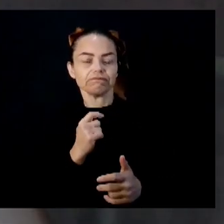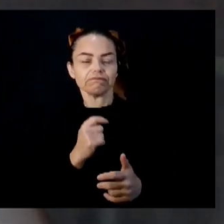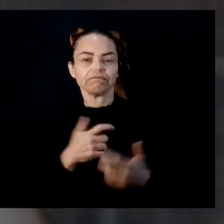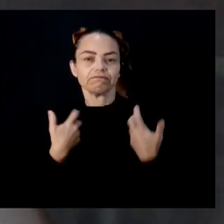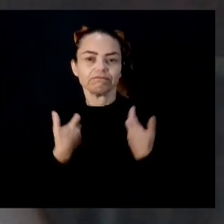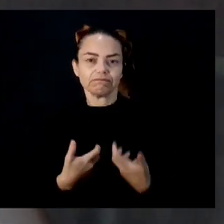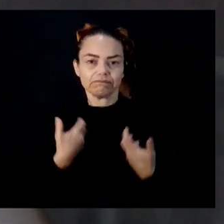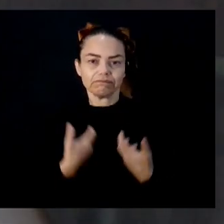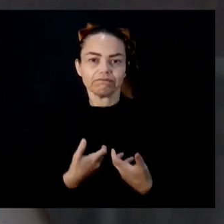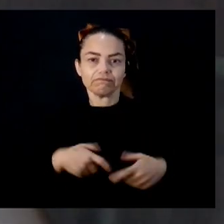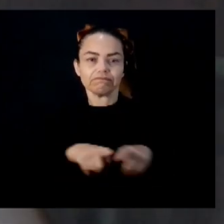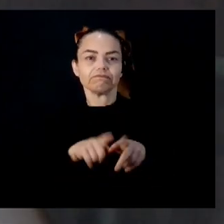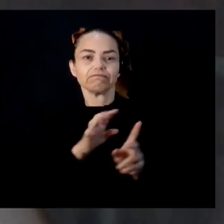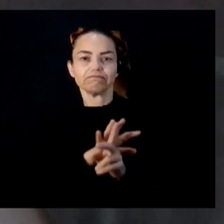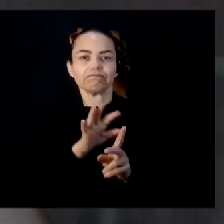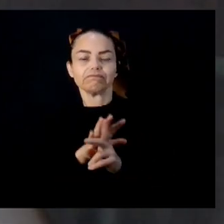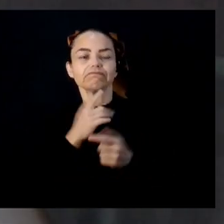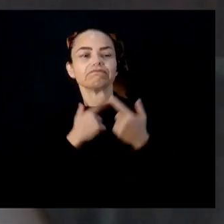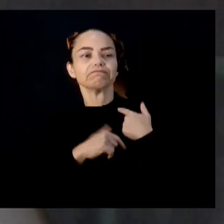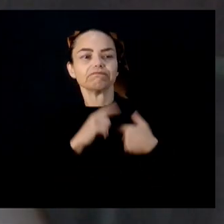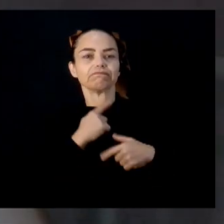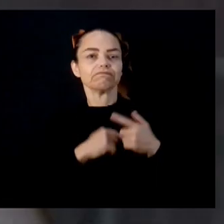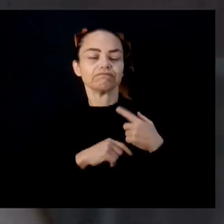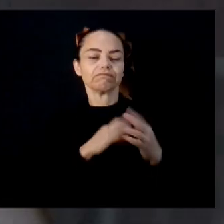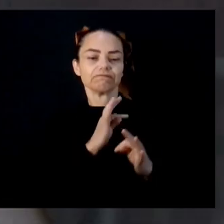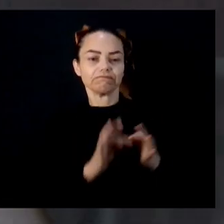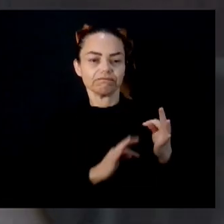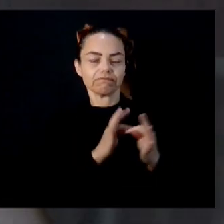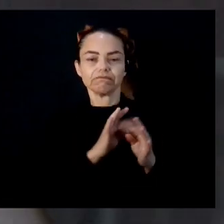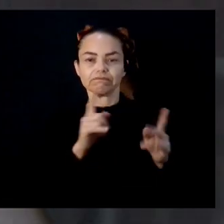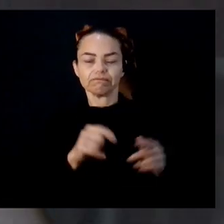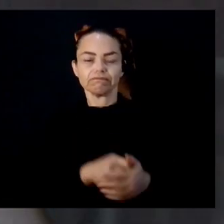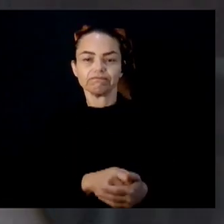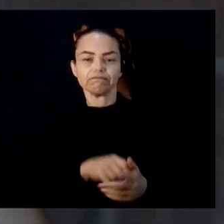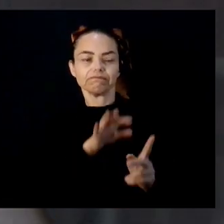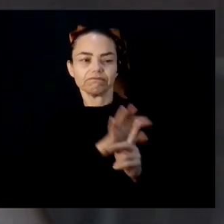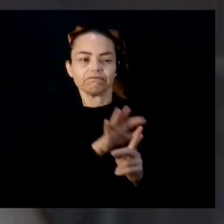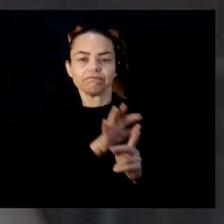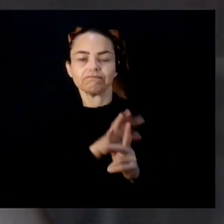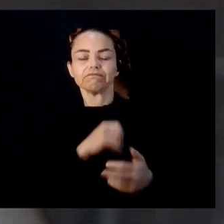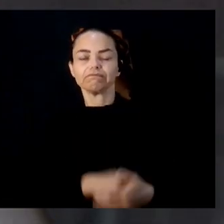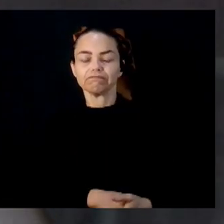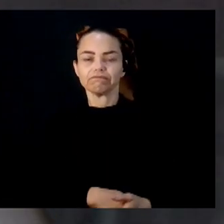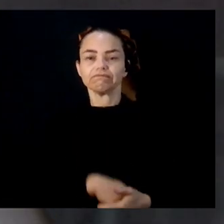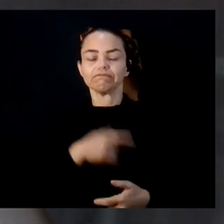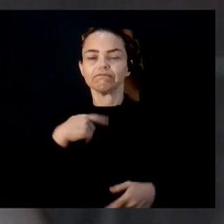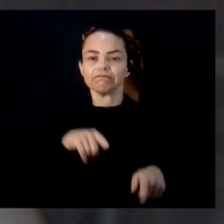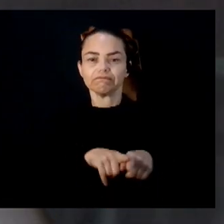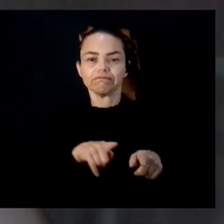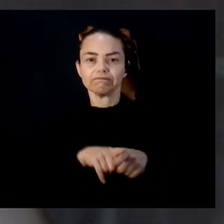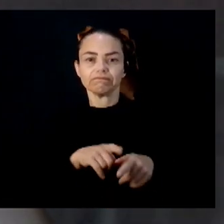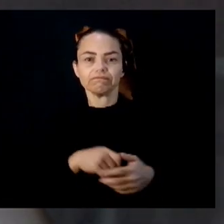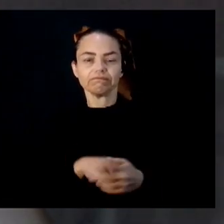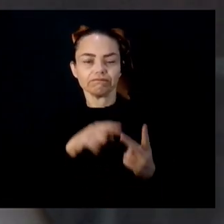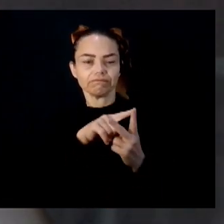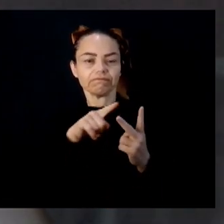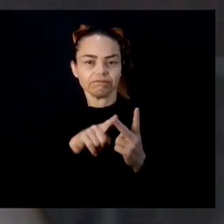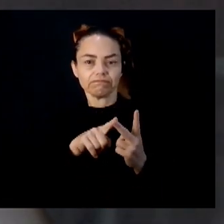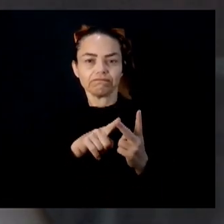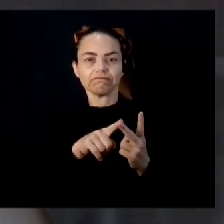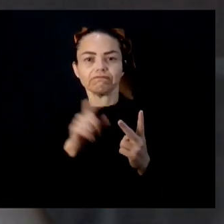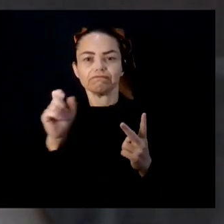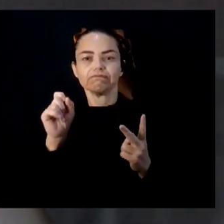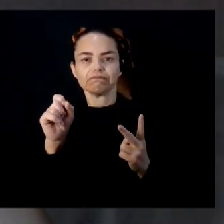também afeta o desejo. O desejo, ele não só é afetado, porque a gente tem que pensar também duas questões. O que afeta